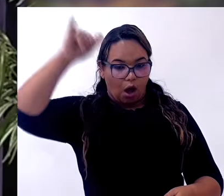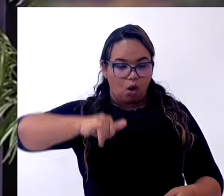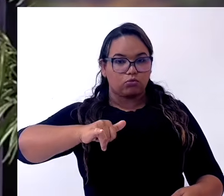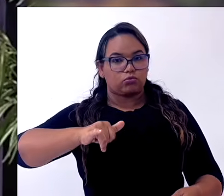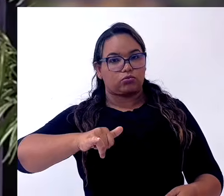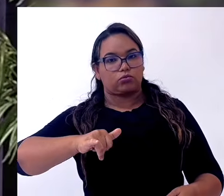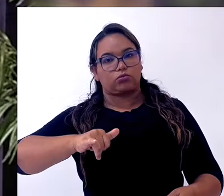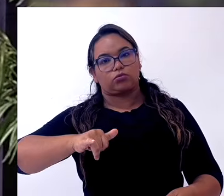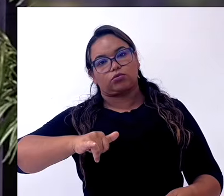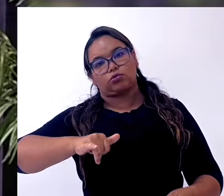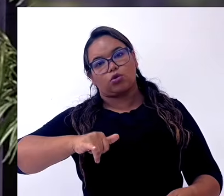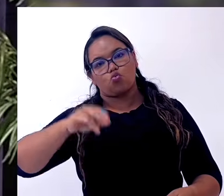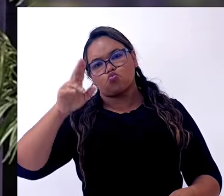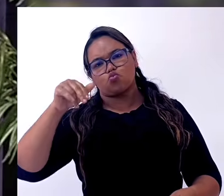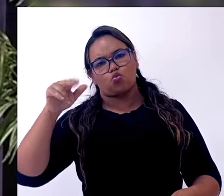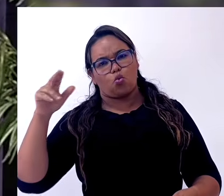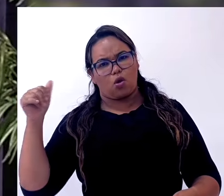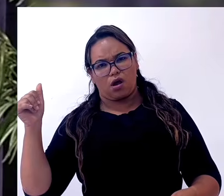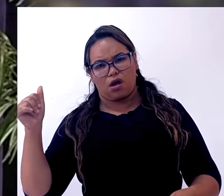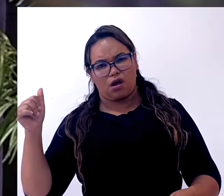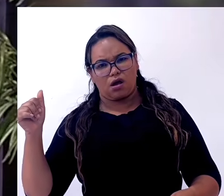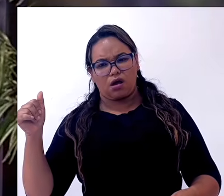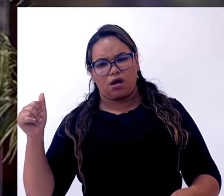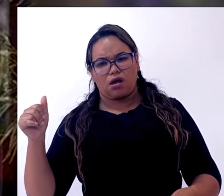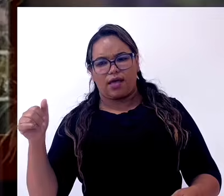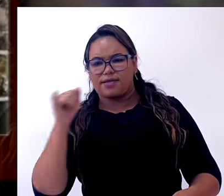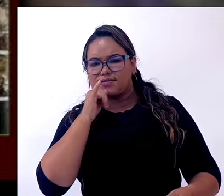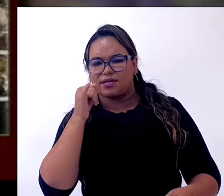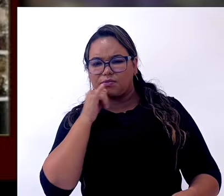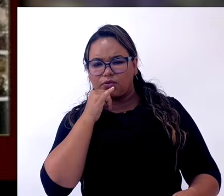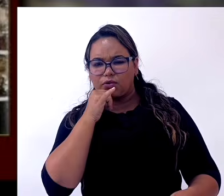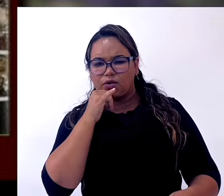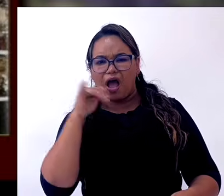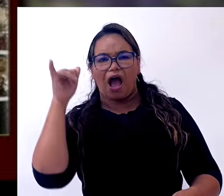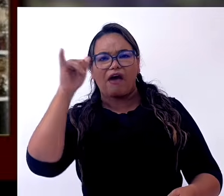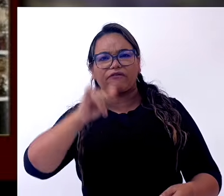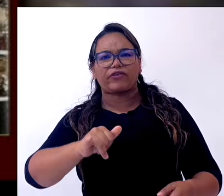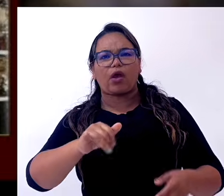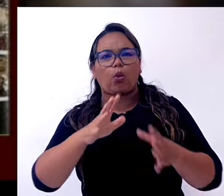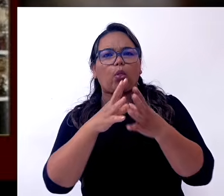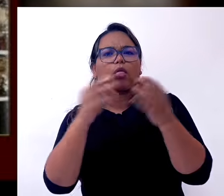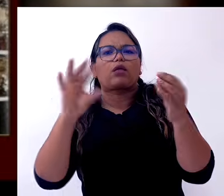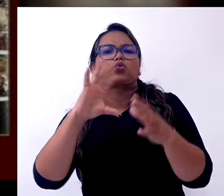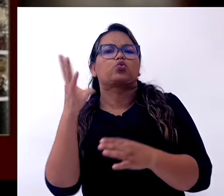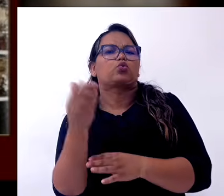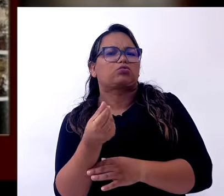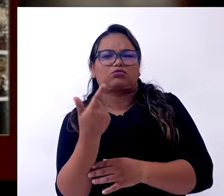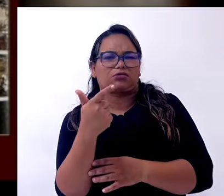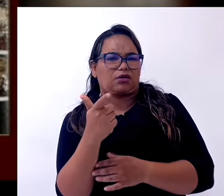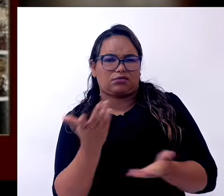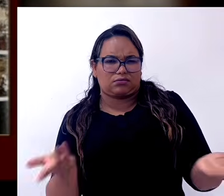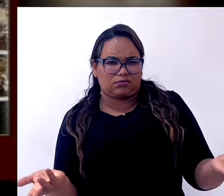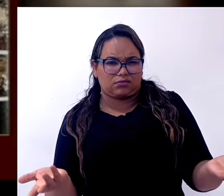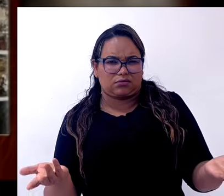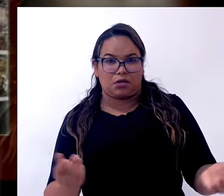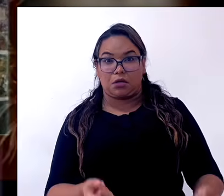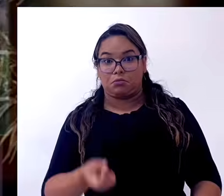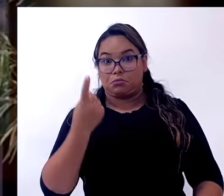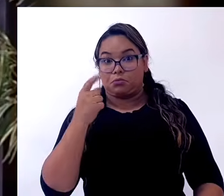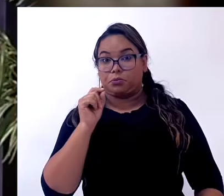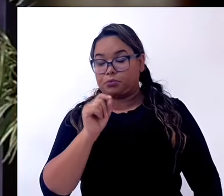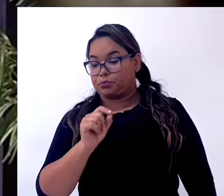desapareceram. Nenhuma caixa preta sobreviveu. E esse buraco é pequeno demais para um acidente do tamanho que eles